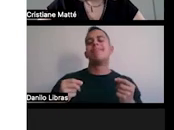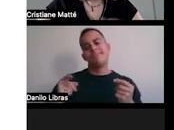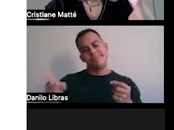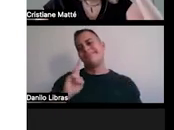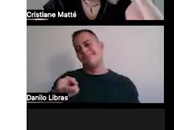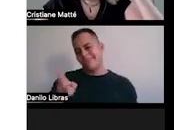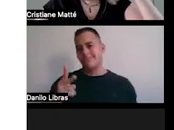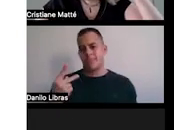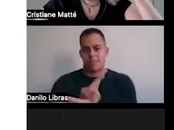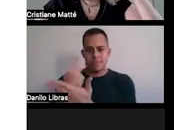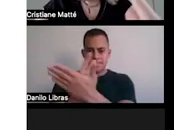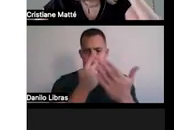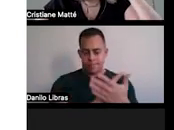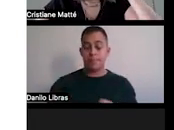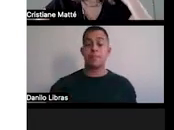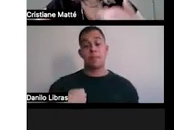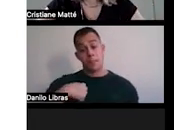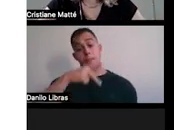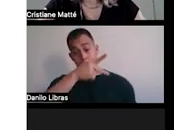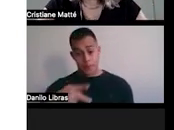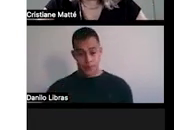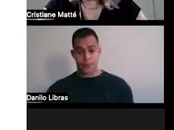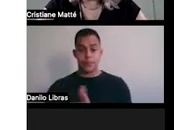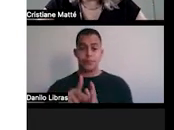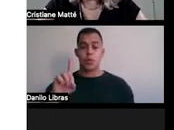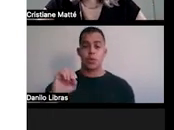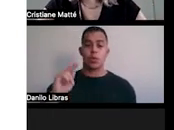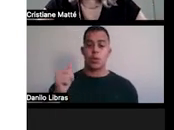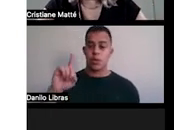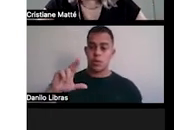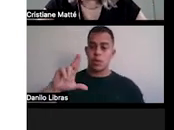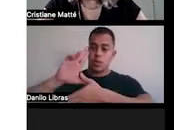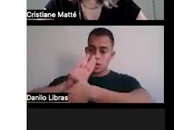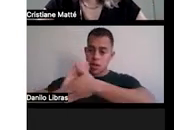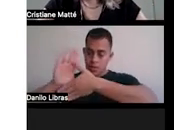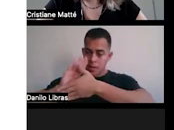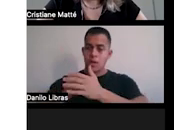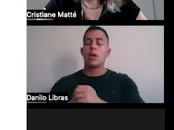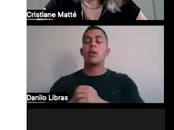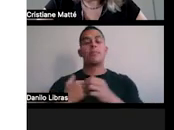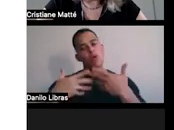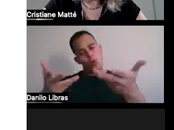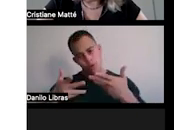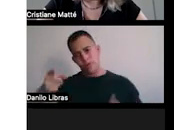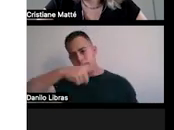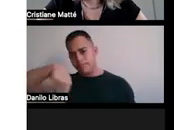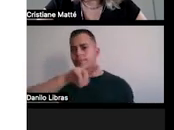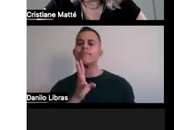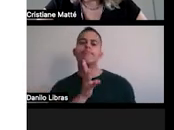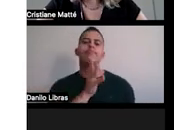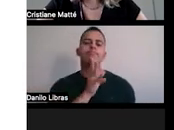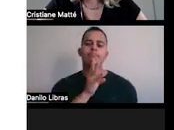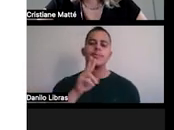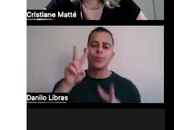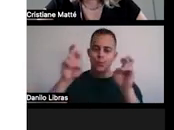aparecem. Bom, eu sou presidente da Sociedade Dohad Latino-Americana e convido vocês, então, a conhecerem um pouquinho mais sobre